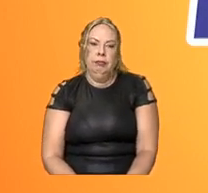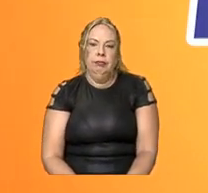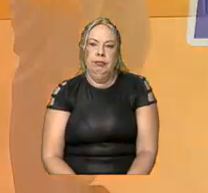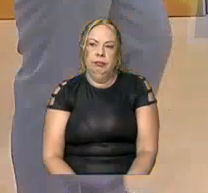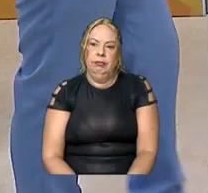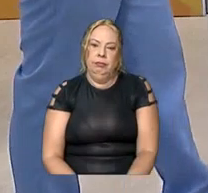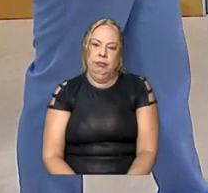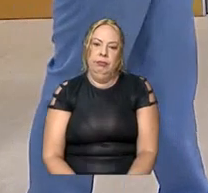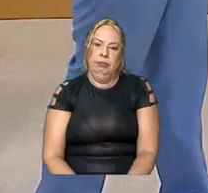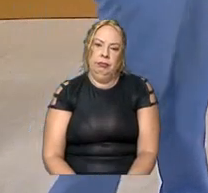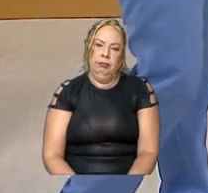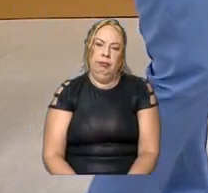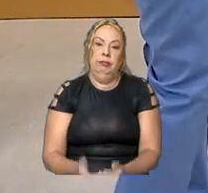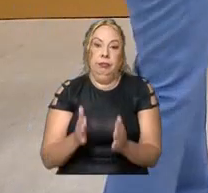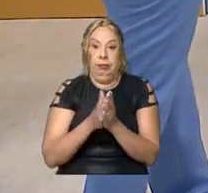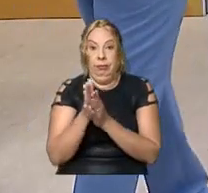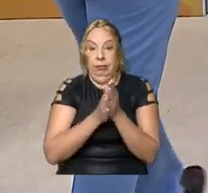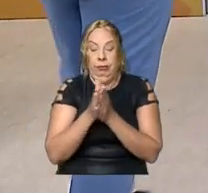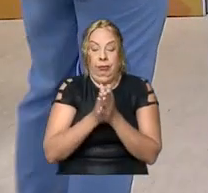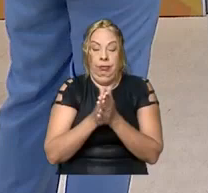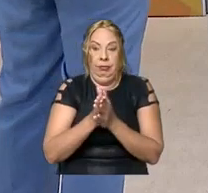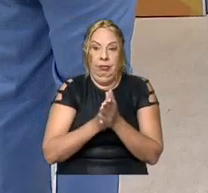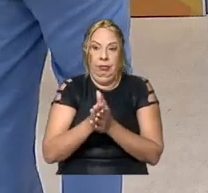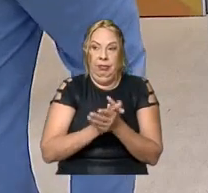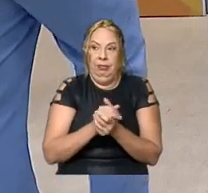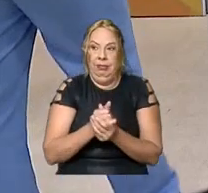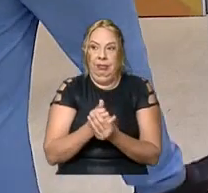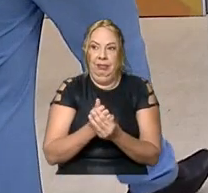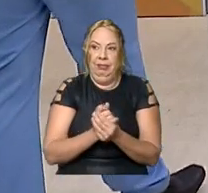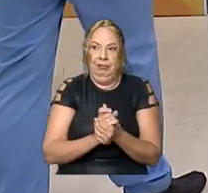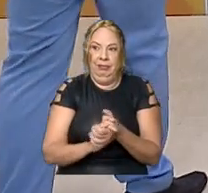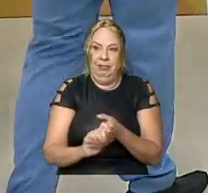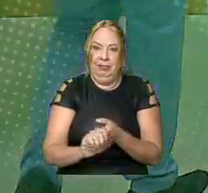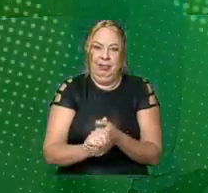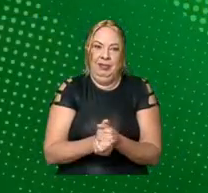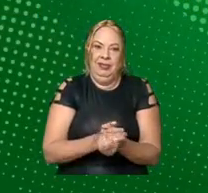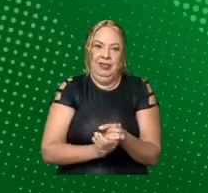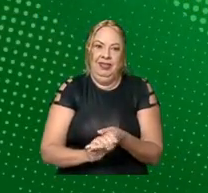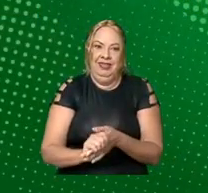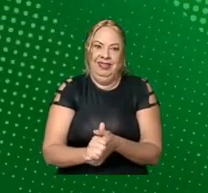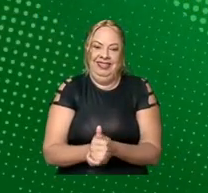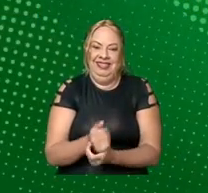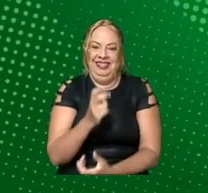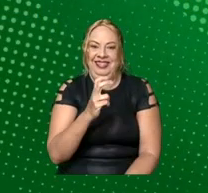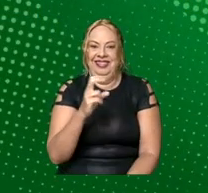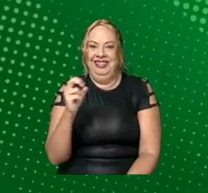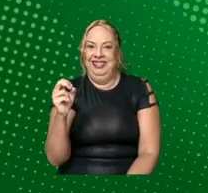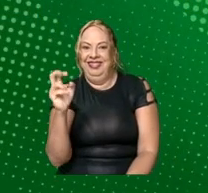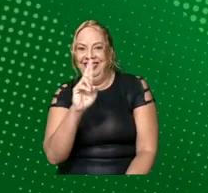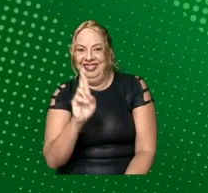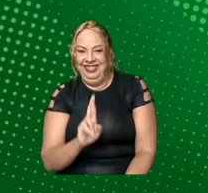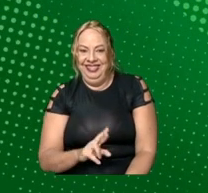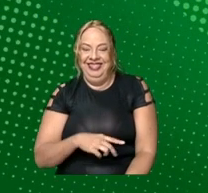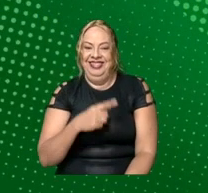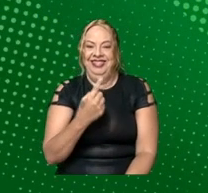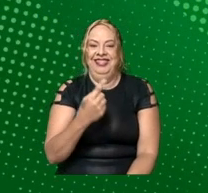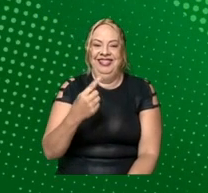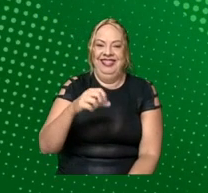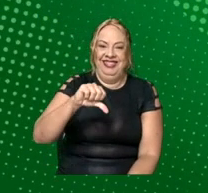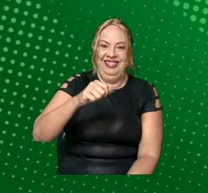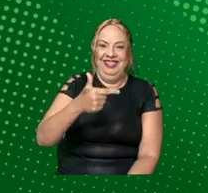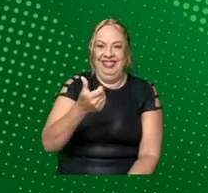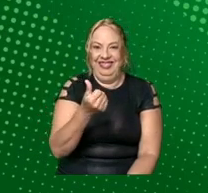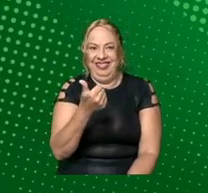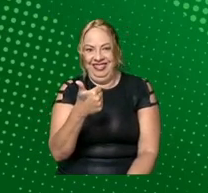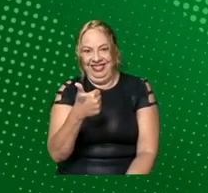Ui, ui, ui, ui, ui! Ai, ai, ai, ai, ai! 500 reais!